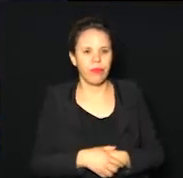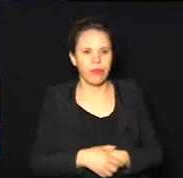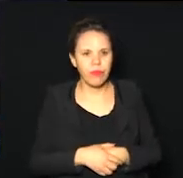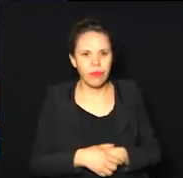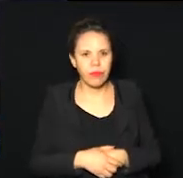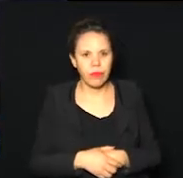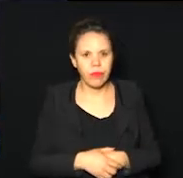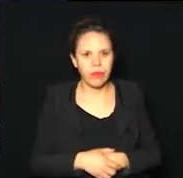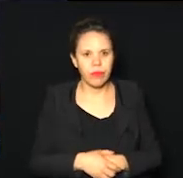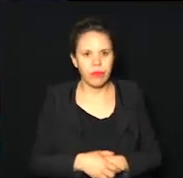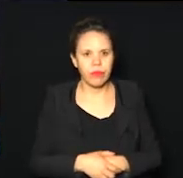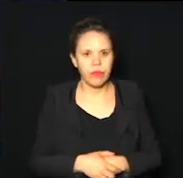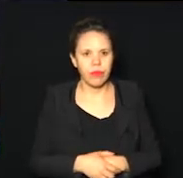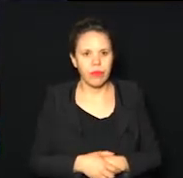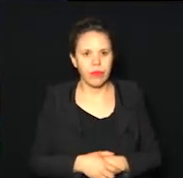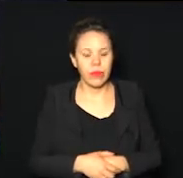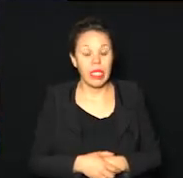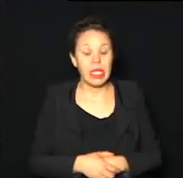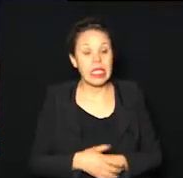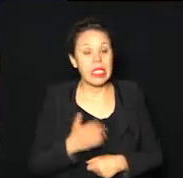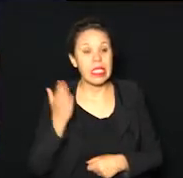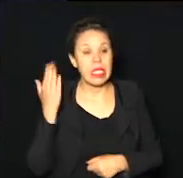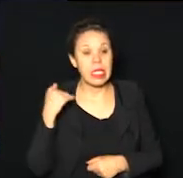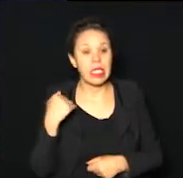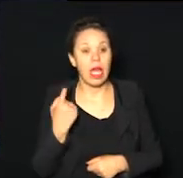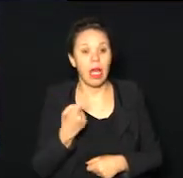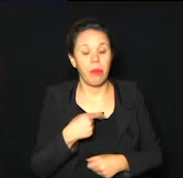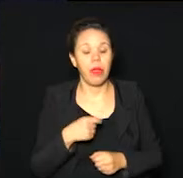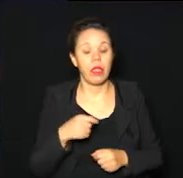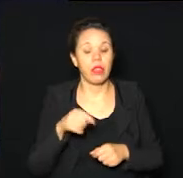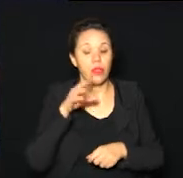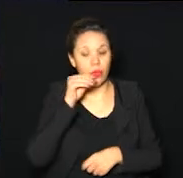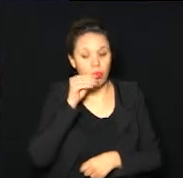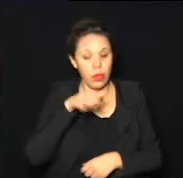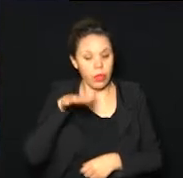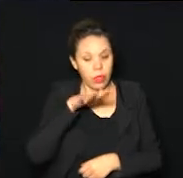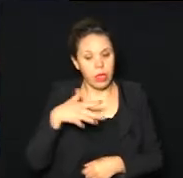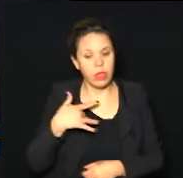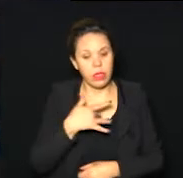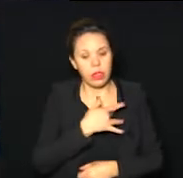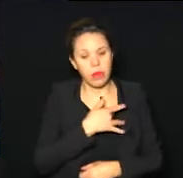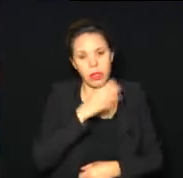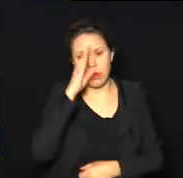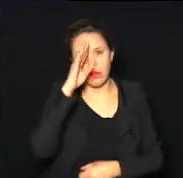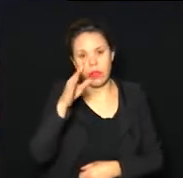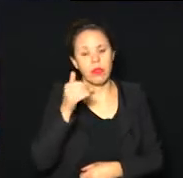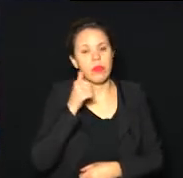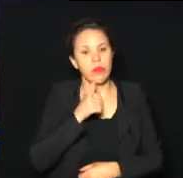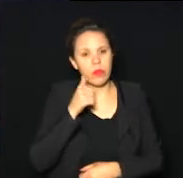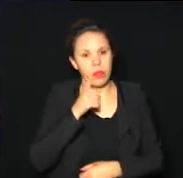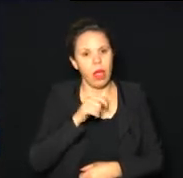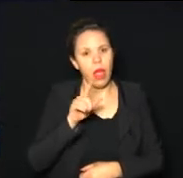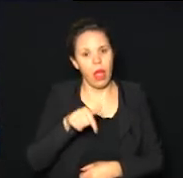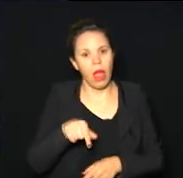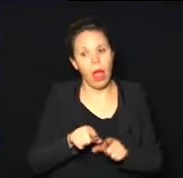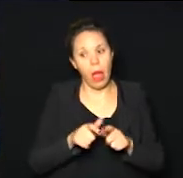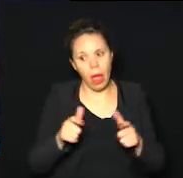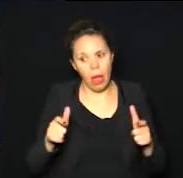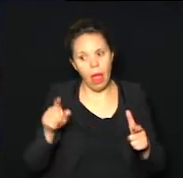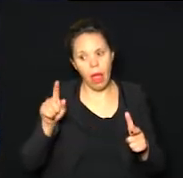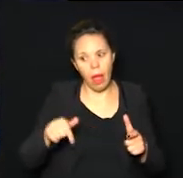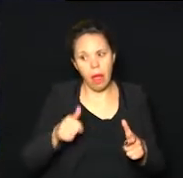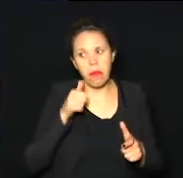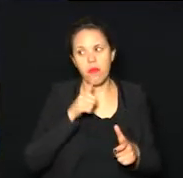que a gente sabe que tem os trabalhadores da saúde, principalmente as trabalhadoras, né, porque afinal a maioria